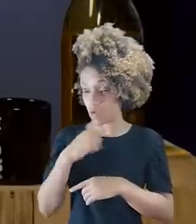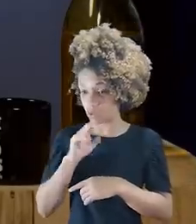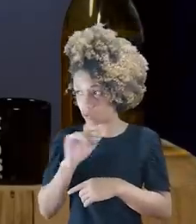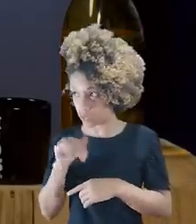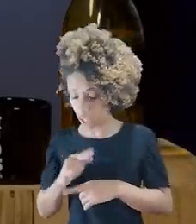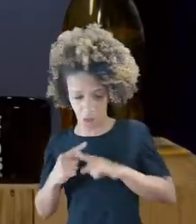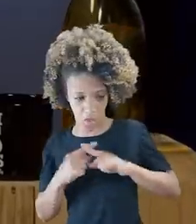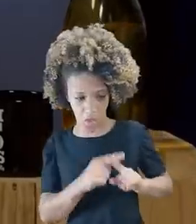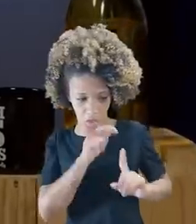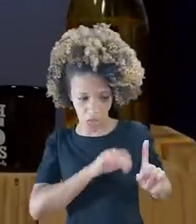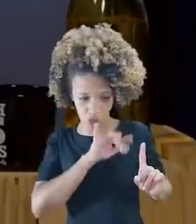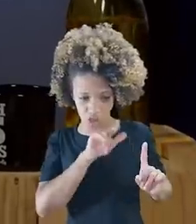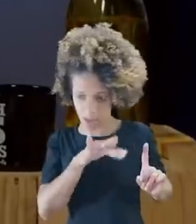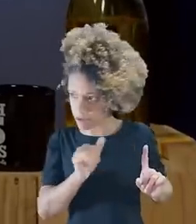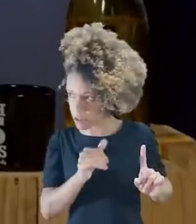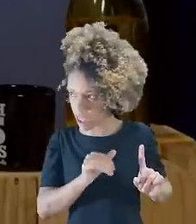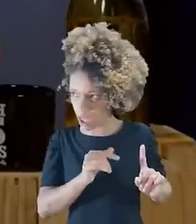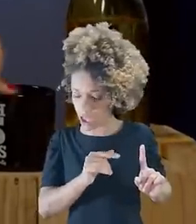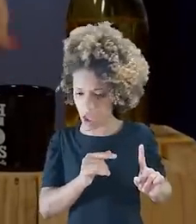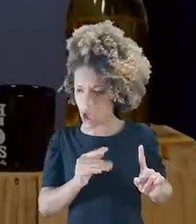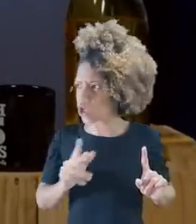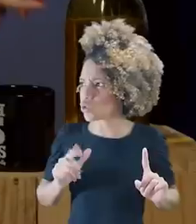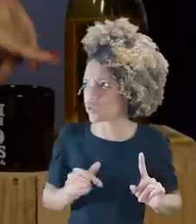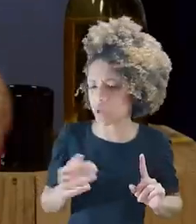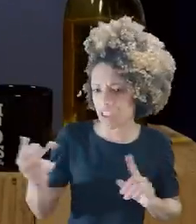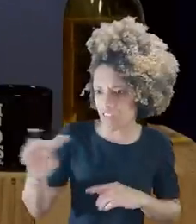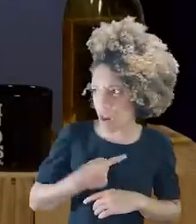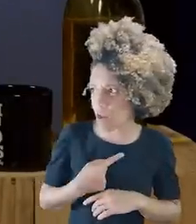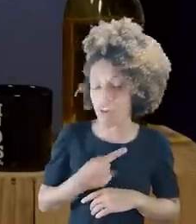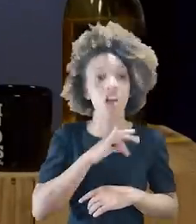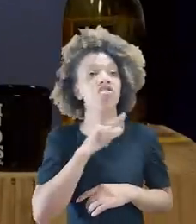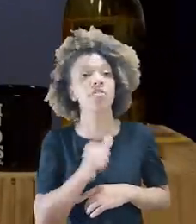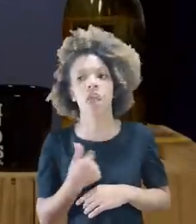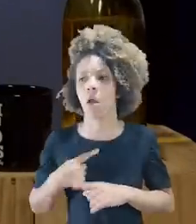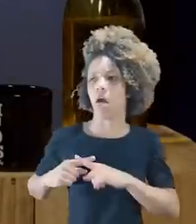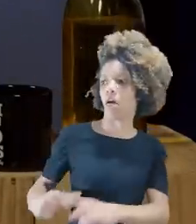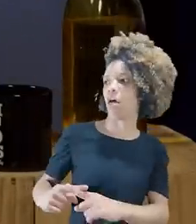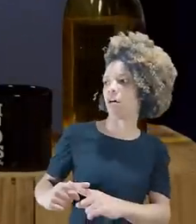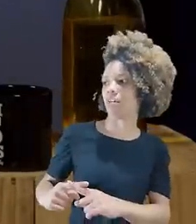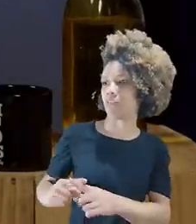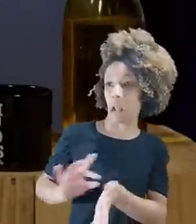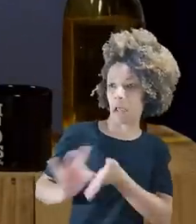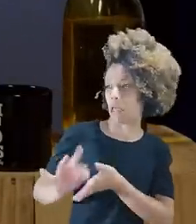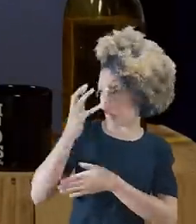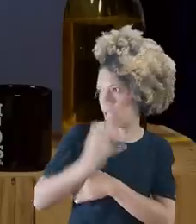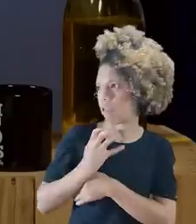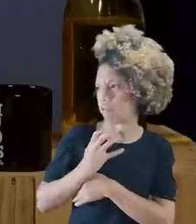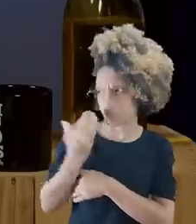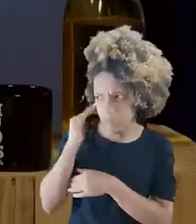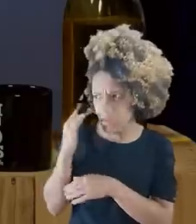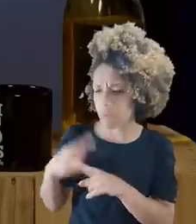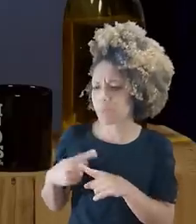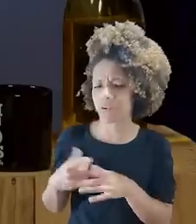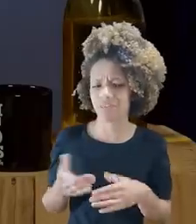virou minha inimiga todo mundo que falava o nome dela era meu inimigo Entendeu todo mundo porque